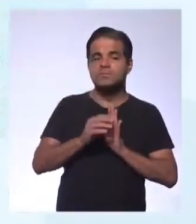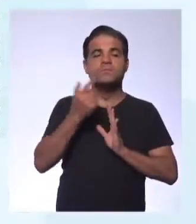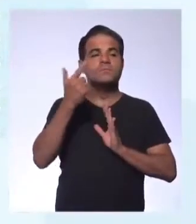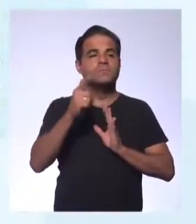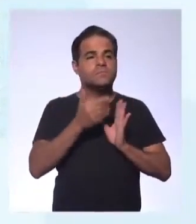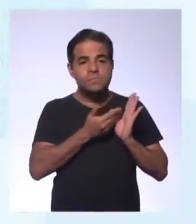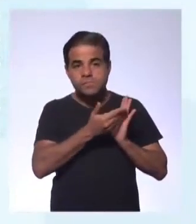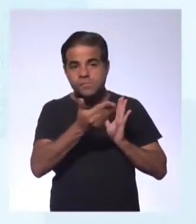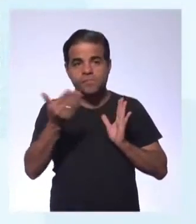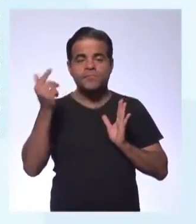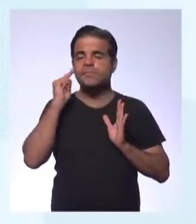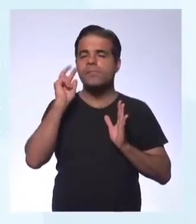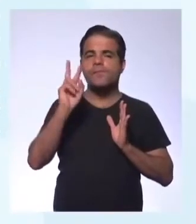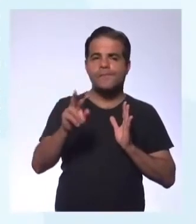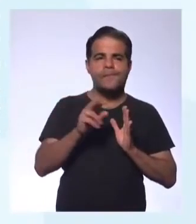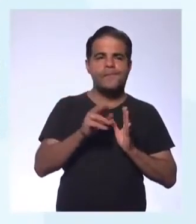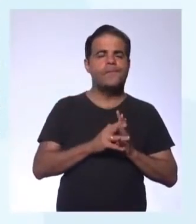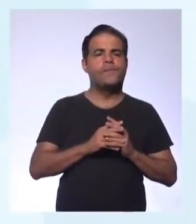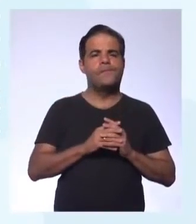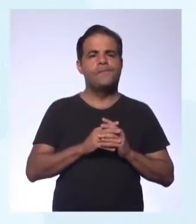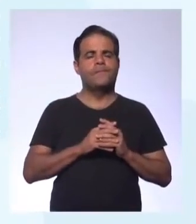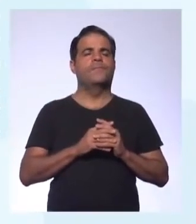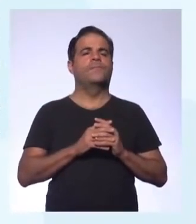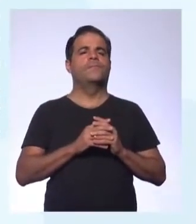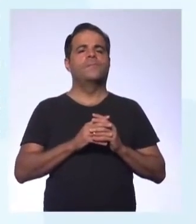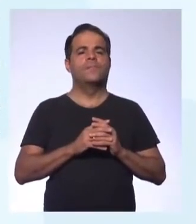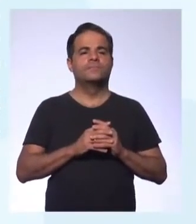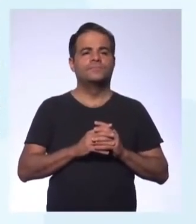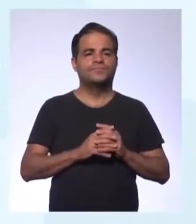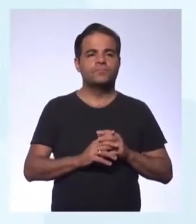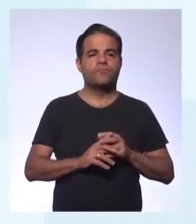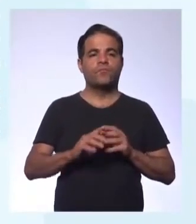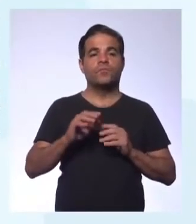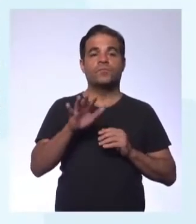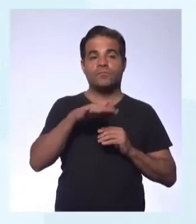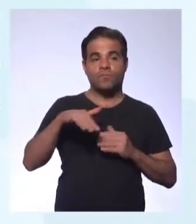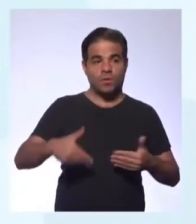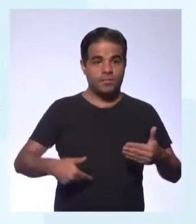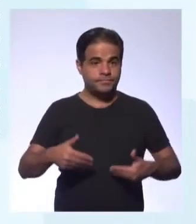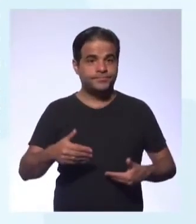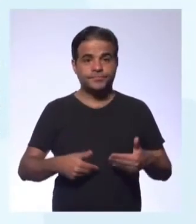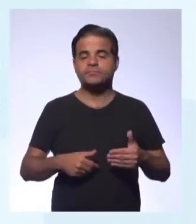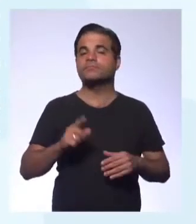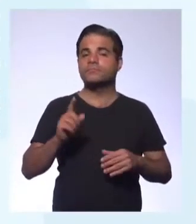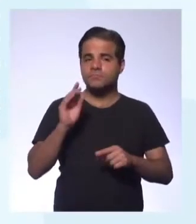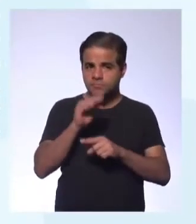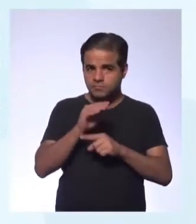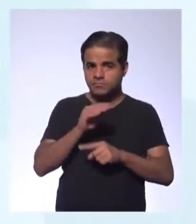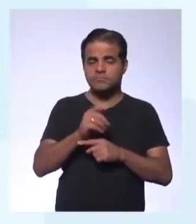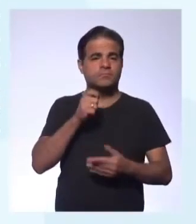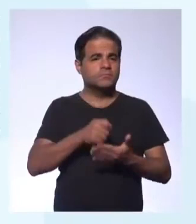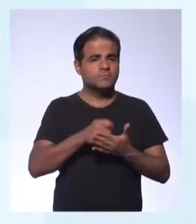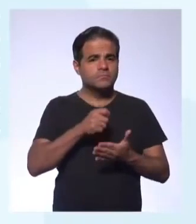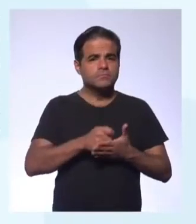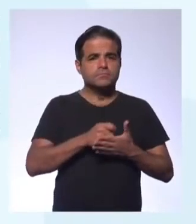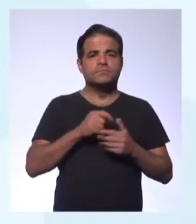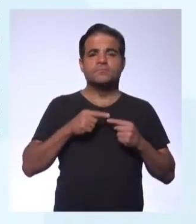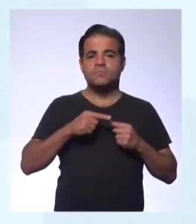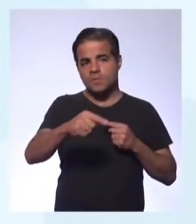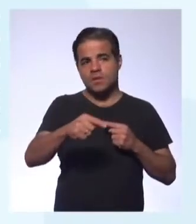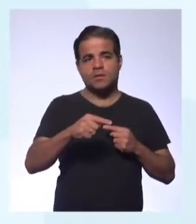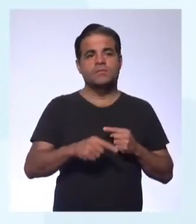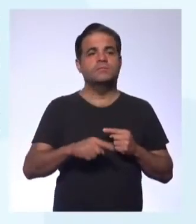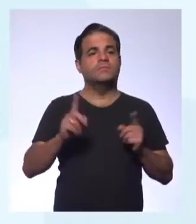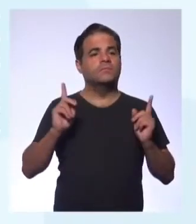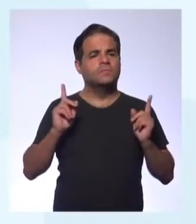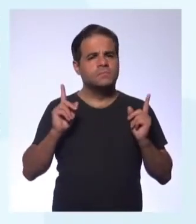lá. E, onde eu estou, os servos ainda prestavam obrigações extras em tempo de